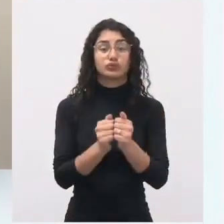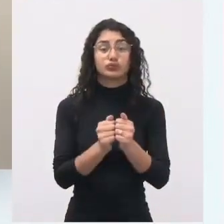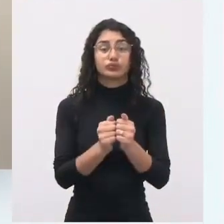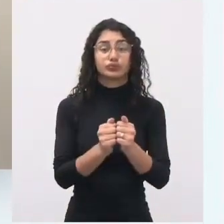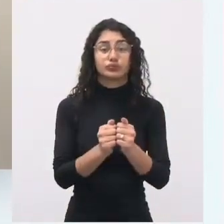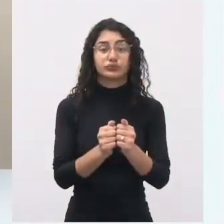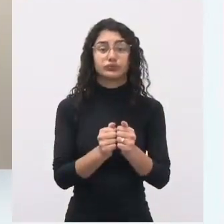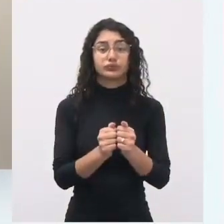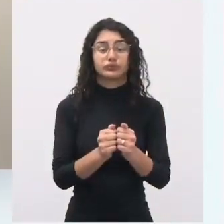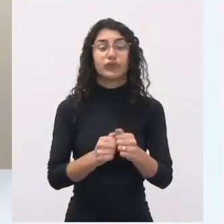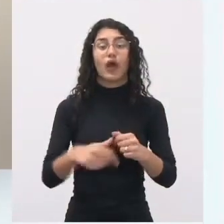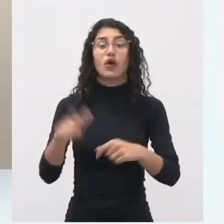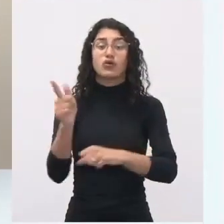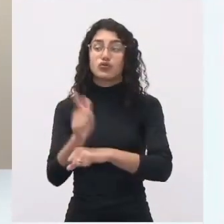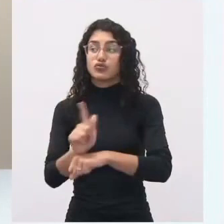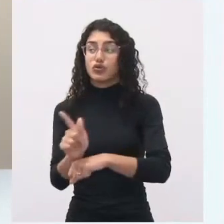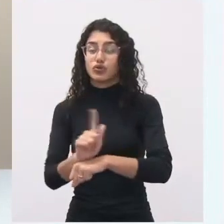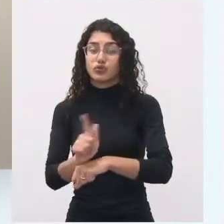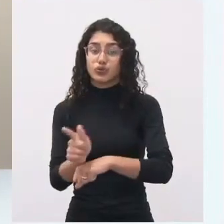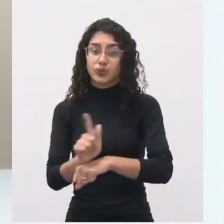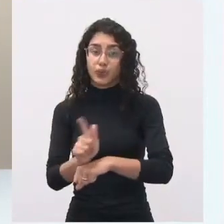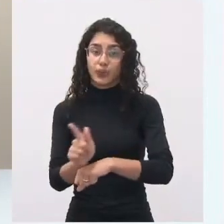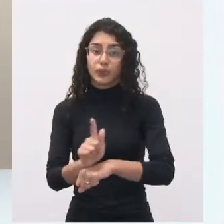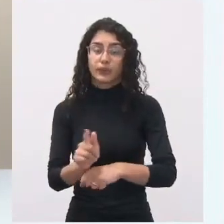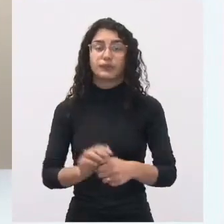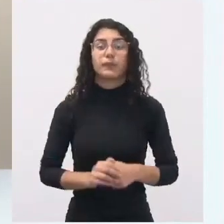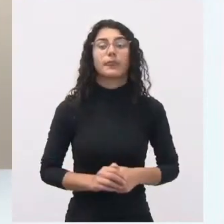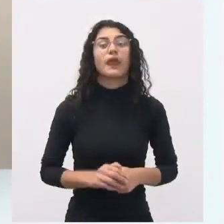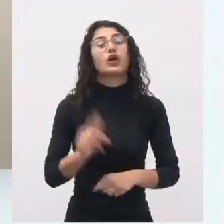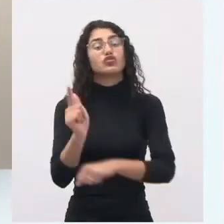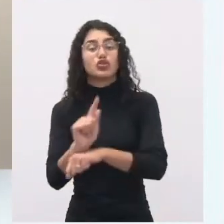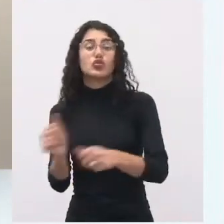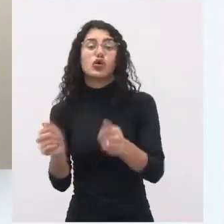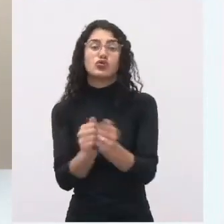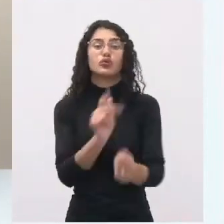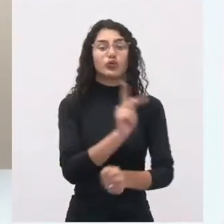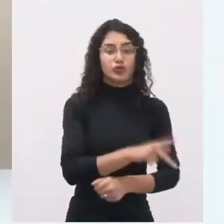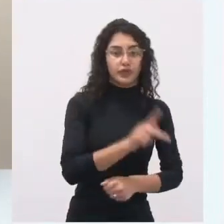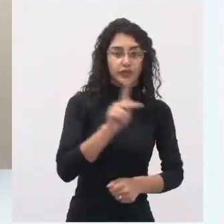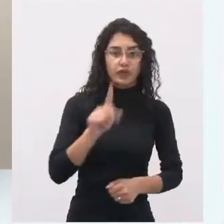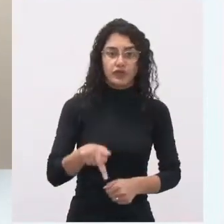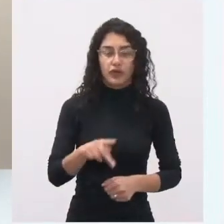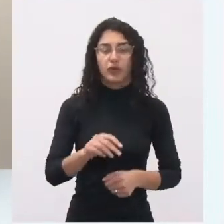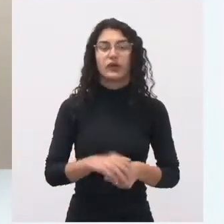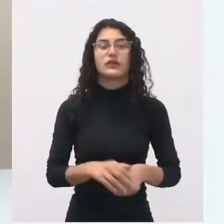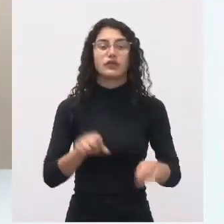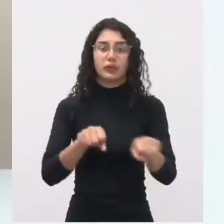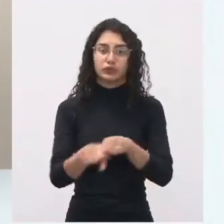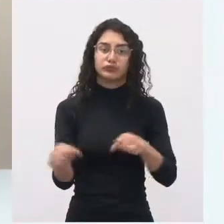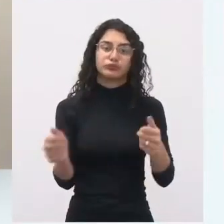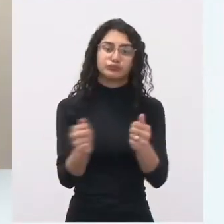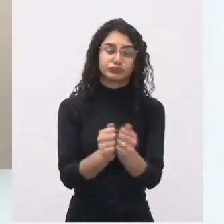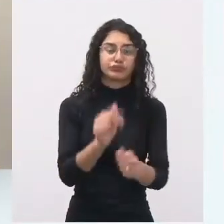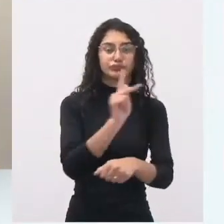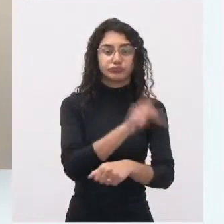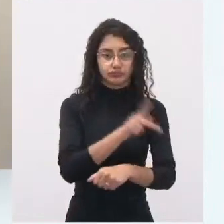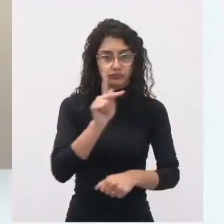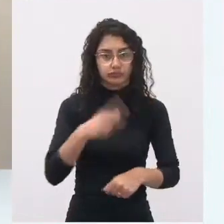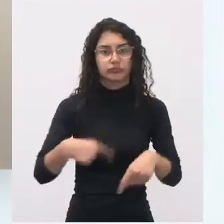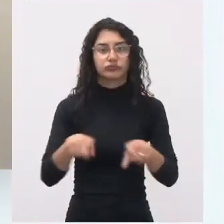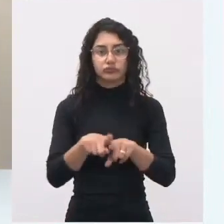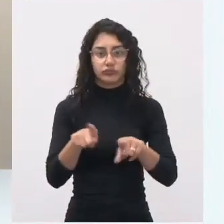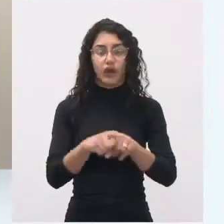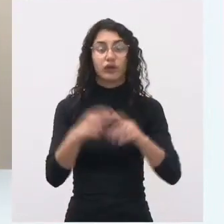com os gestores escolares, dos gestores com os professores, dos formadores com os professores. Então, uma das